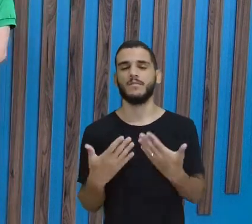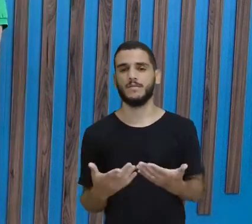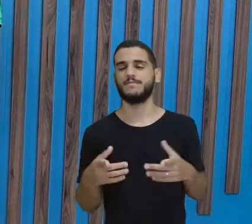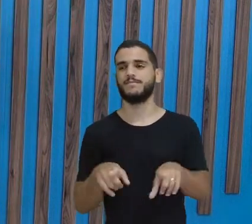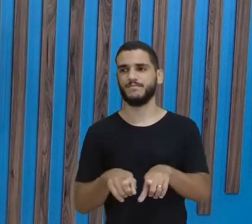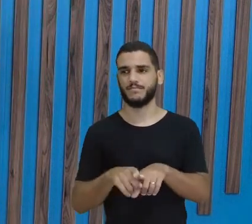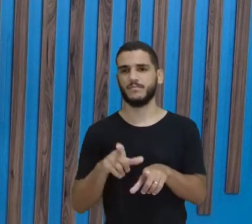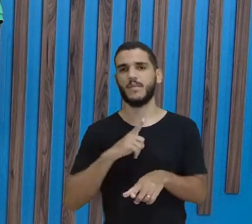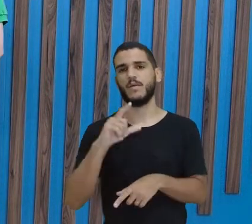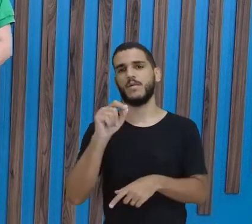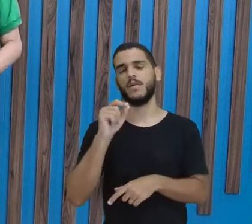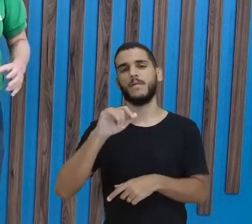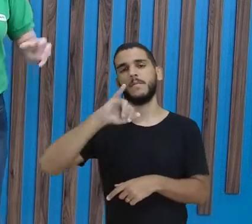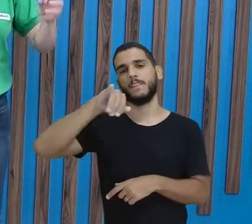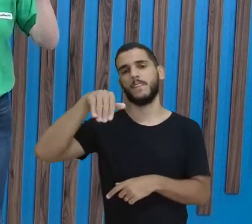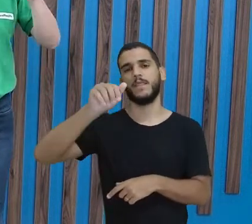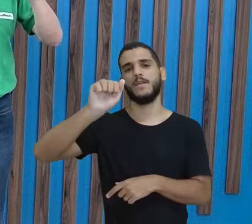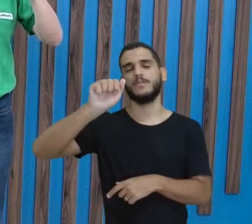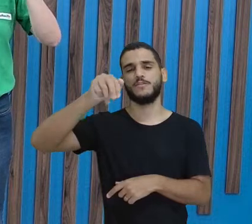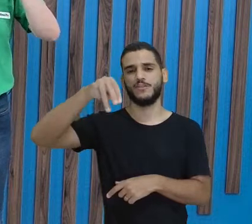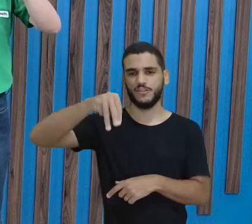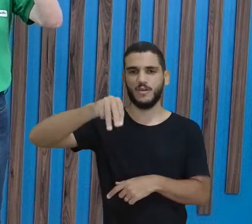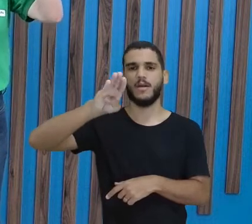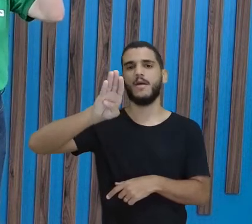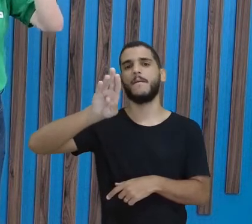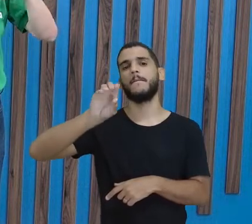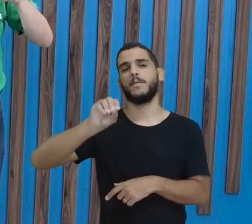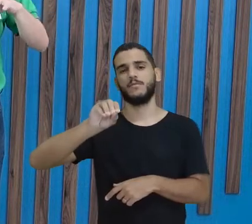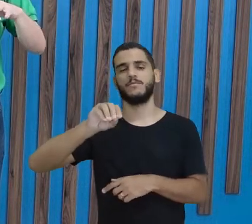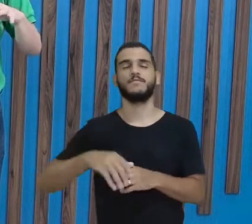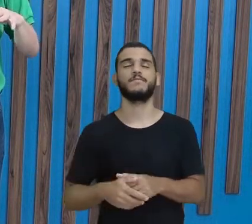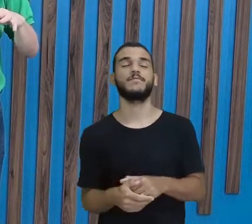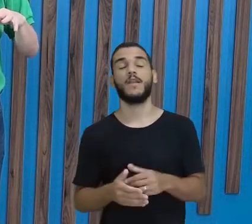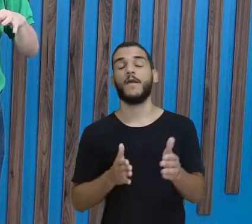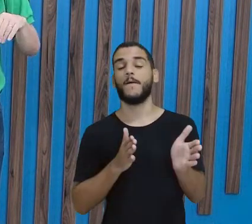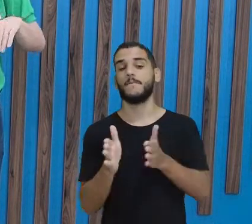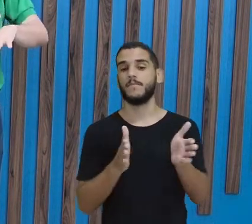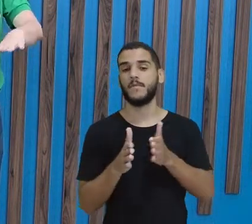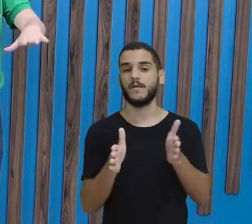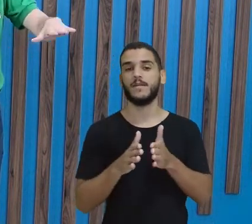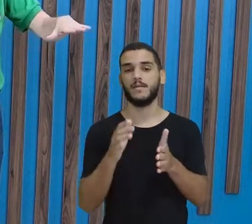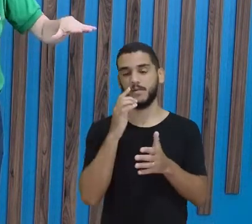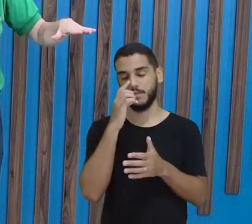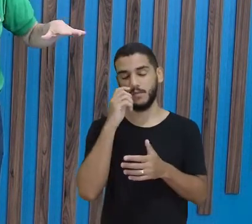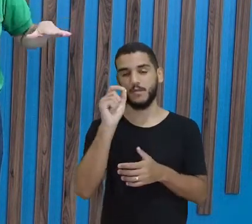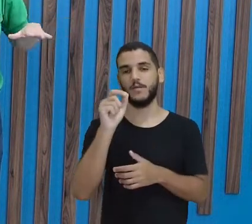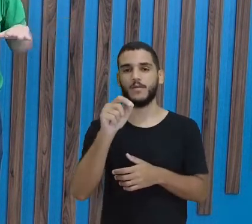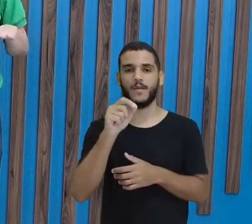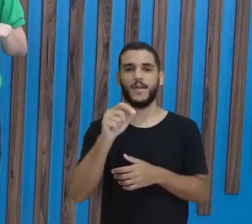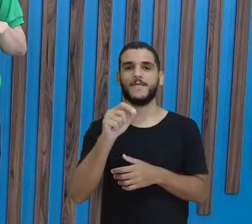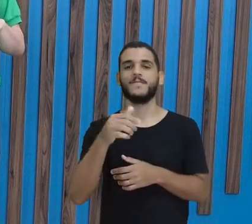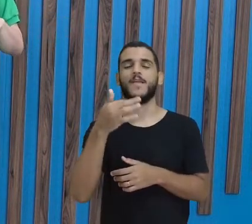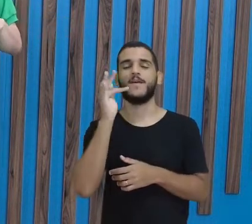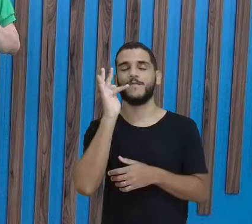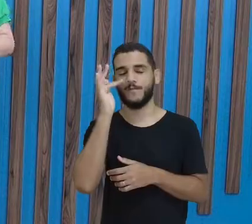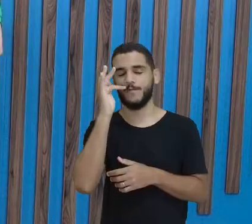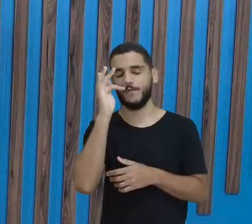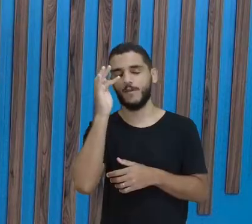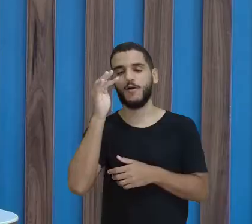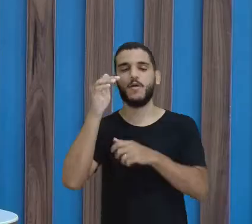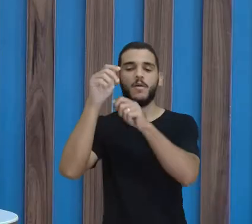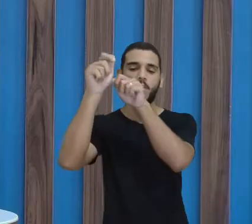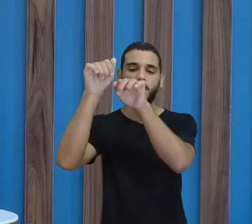tinha muito jambo. Aí quando chegava a época das flores caírem, né? Aí ficava aquele tapete cor-de-rosa. Muito lindo,